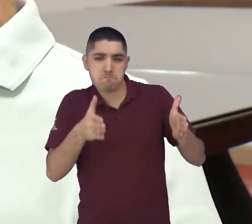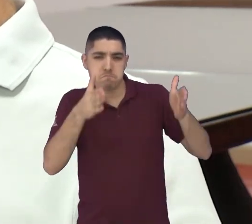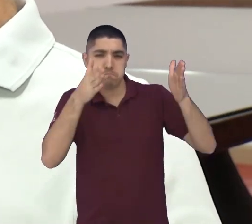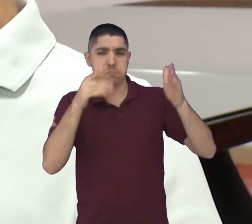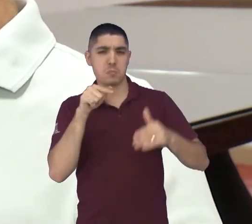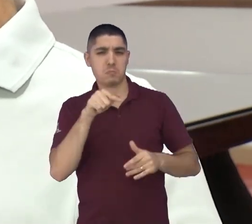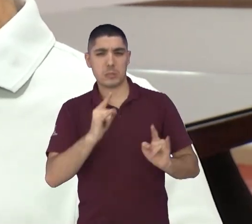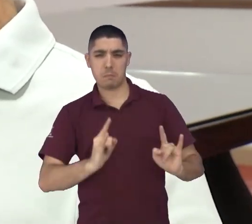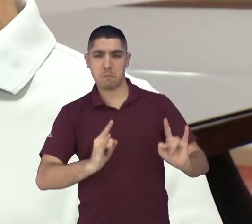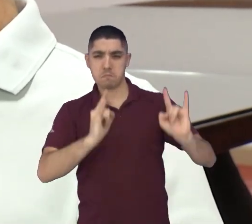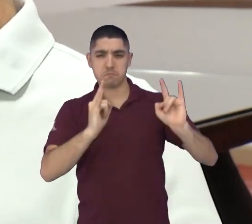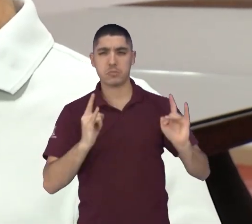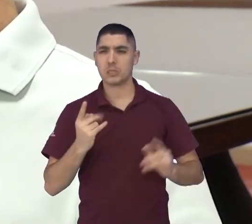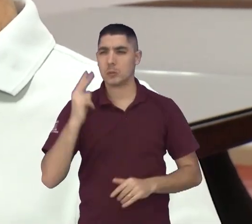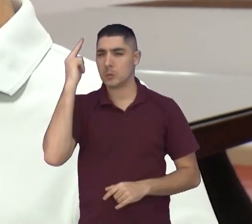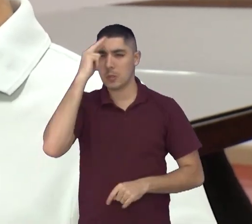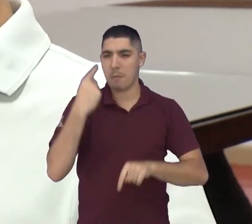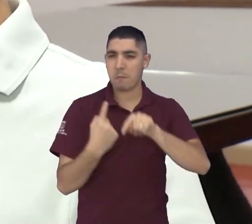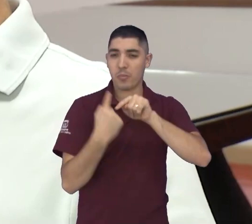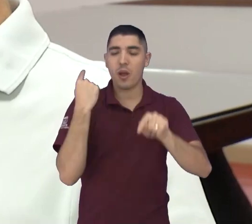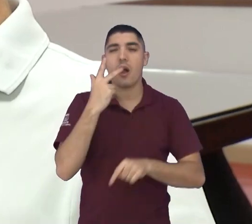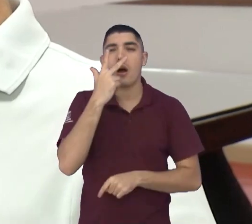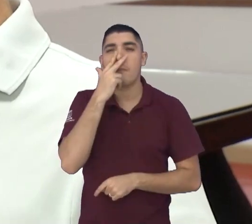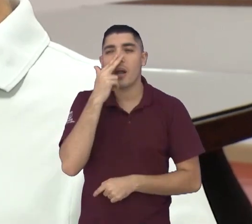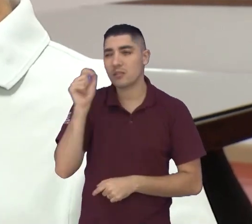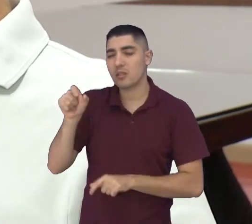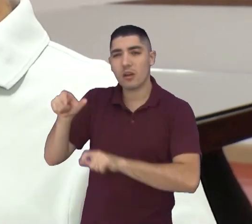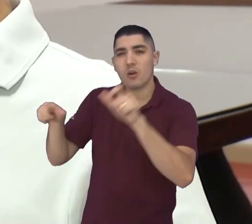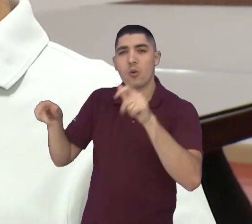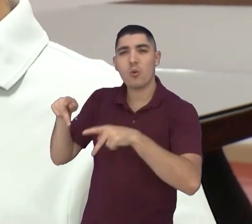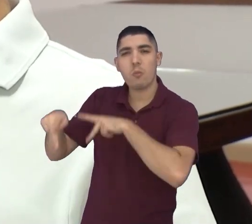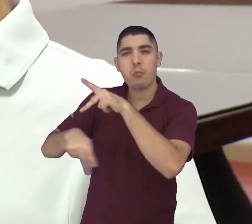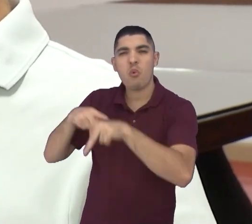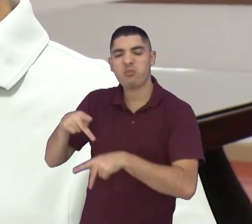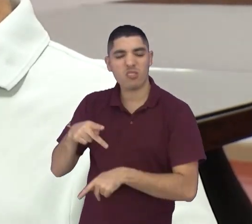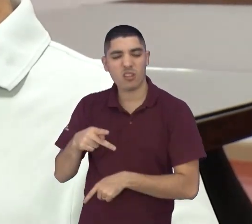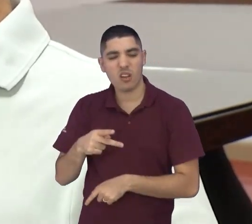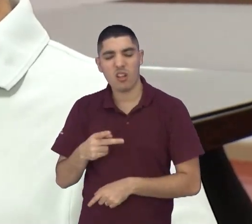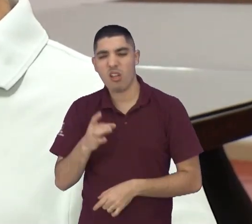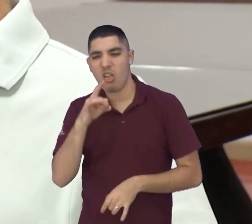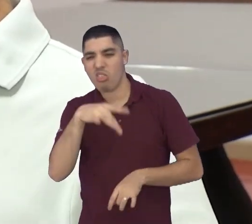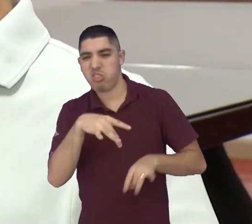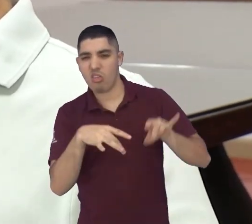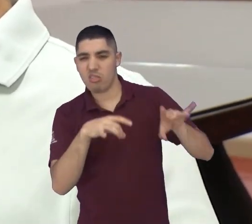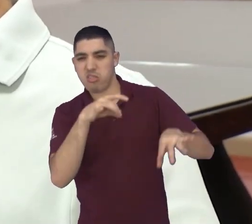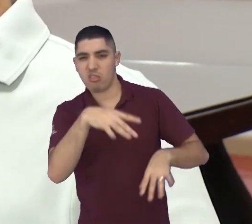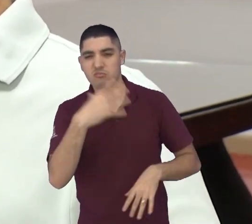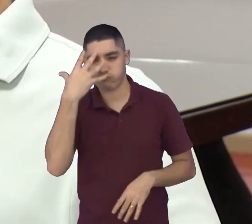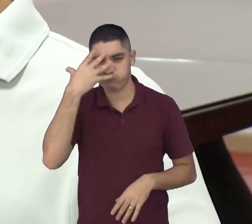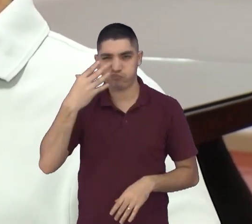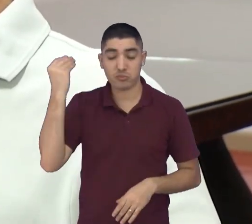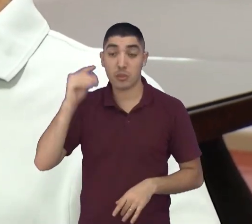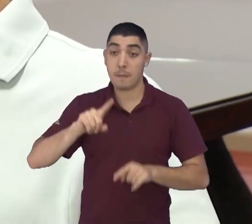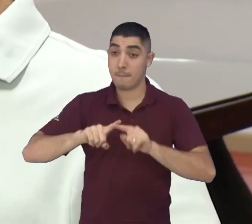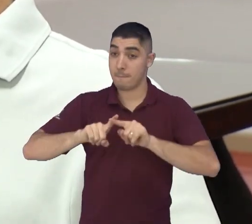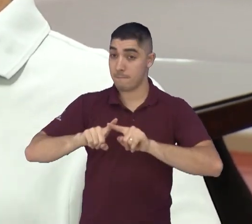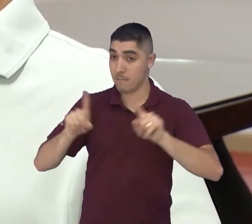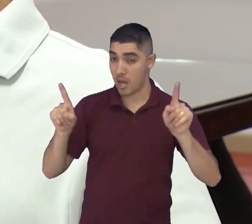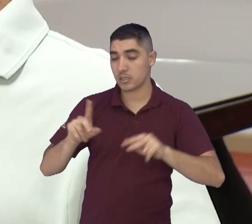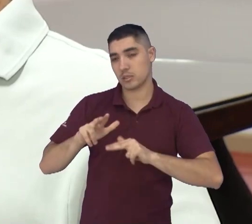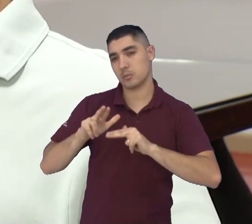histórica. Então, perde-se um pouco a memória do povo, mas o fato de a